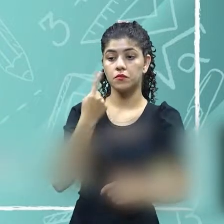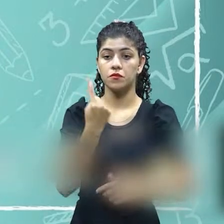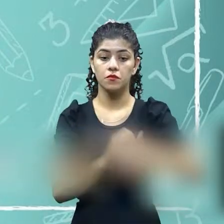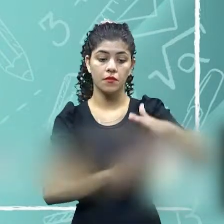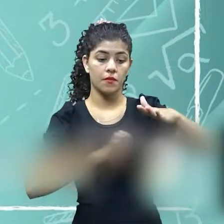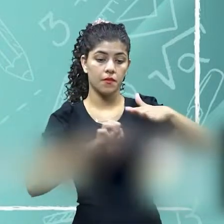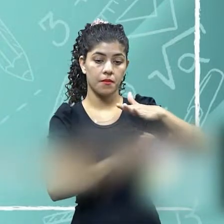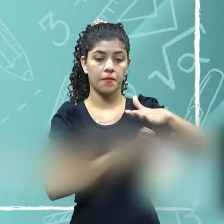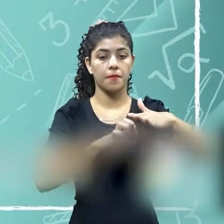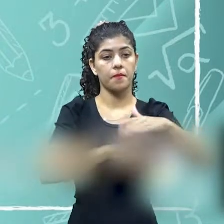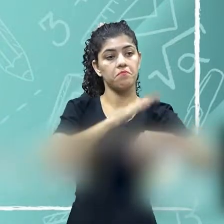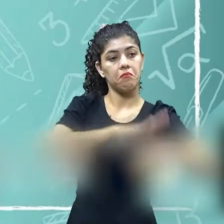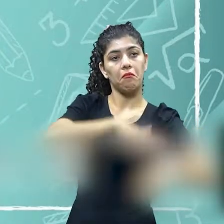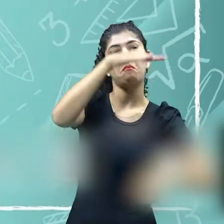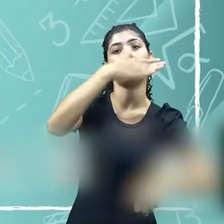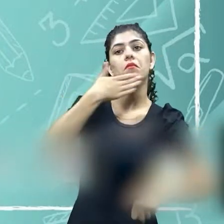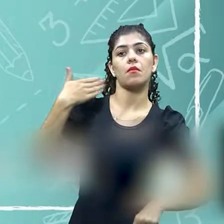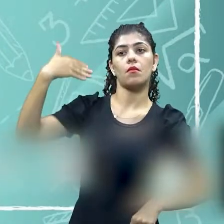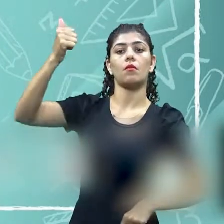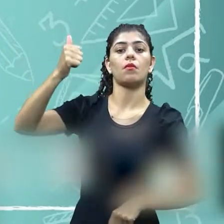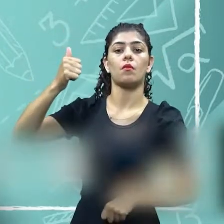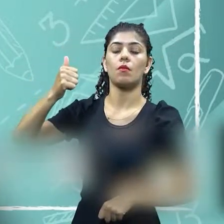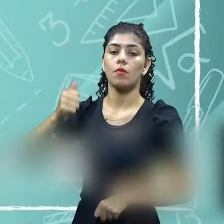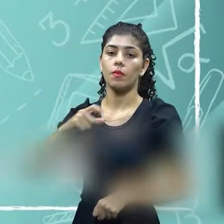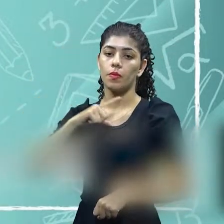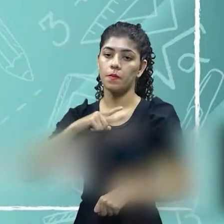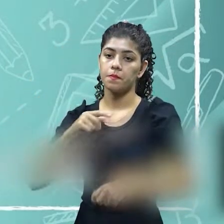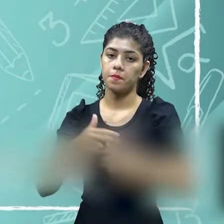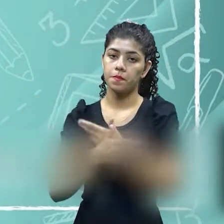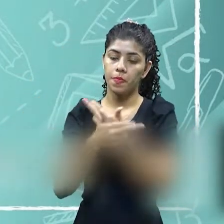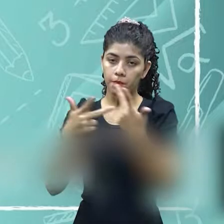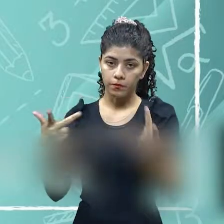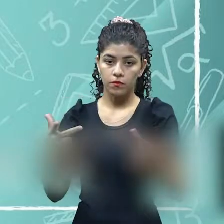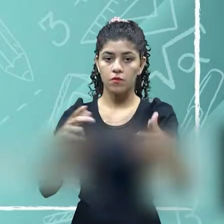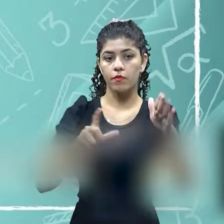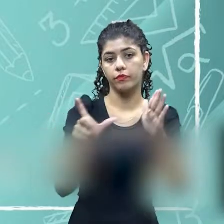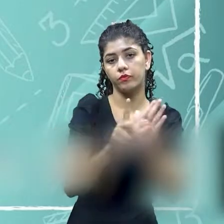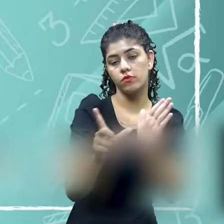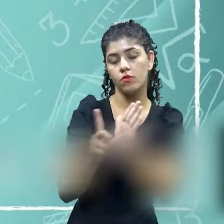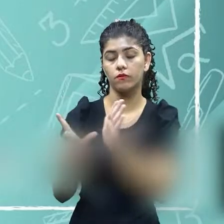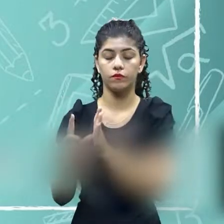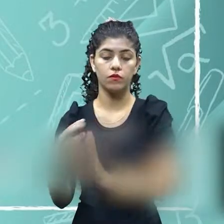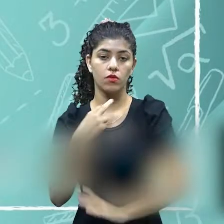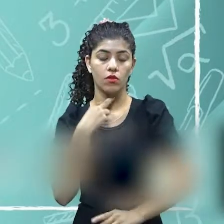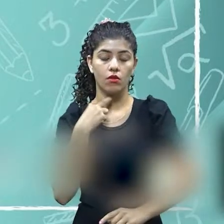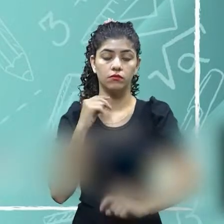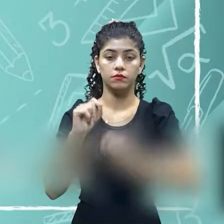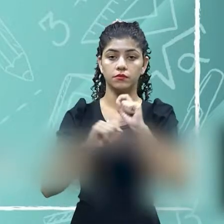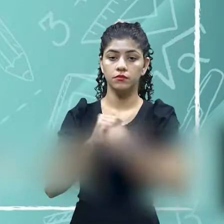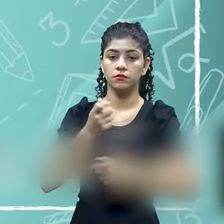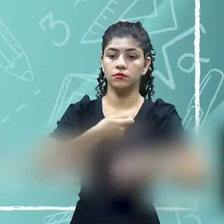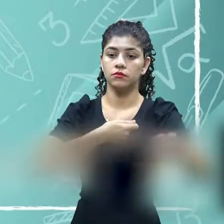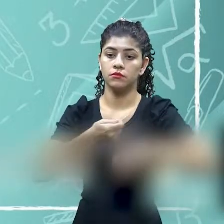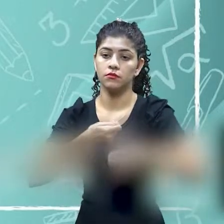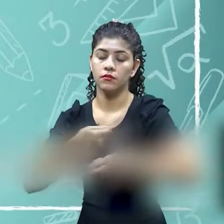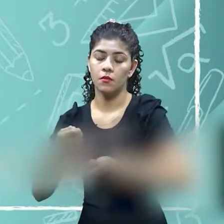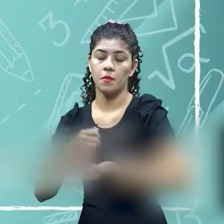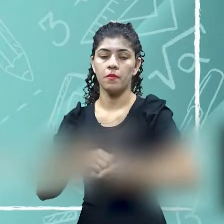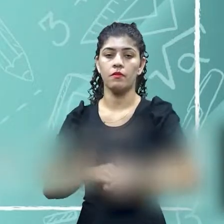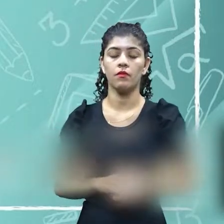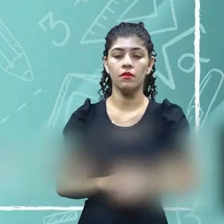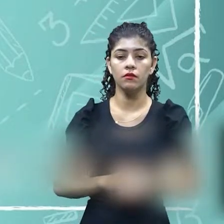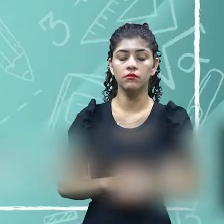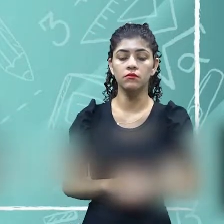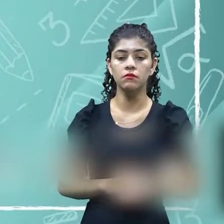mercado, ou então a predominância de determinado país dentro da circulação de um produto. Então a TEC vem justamente para desvincular